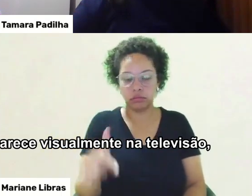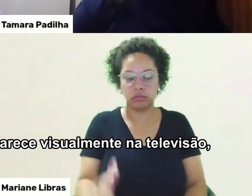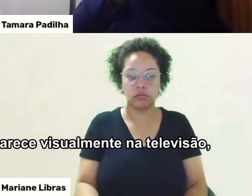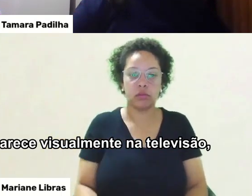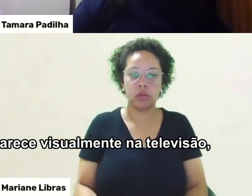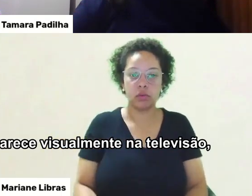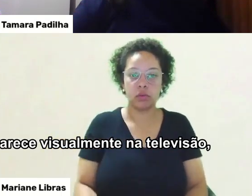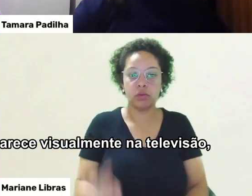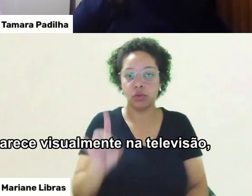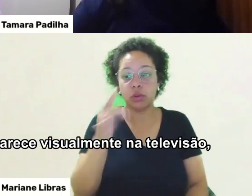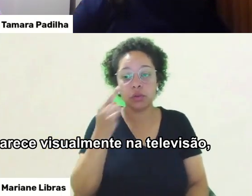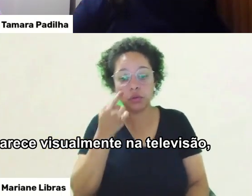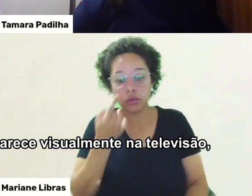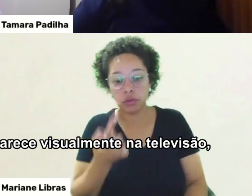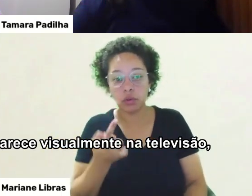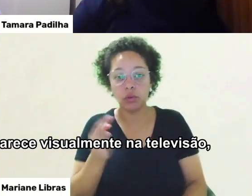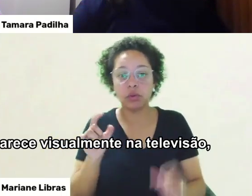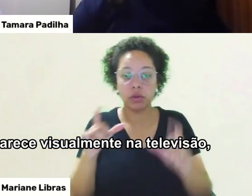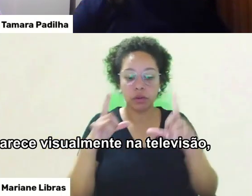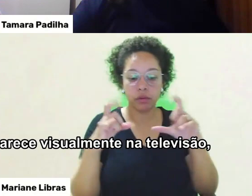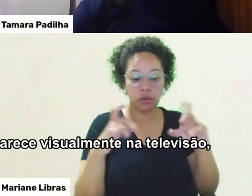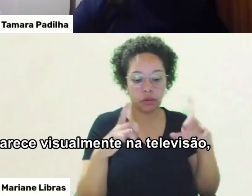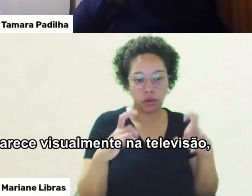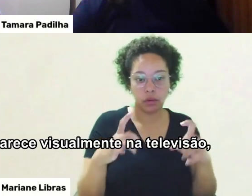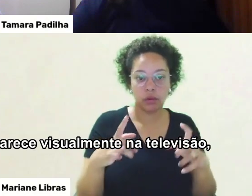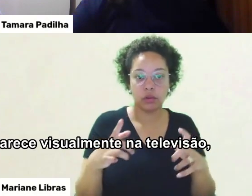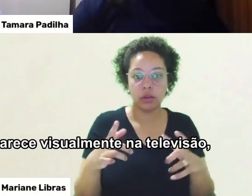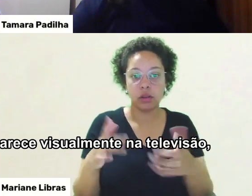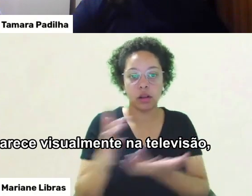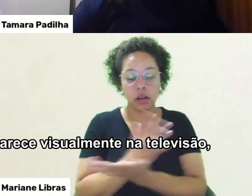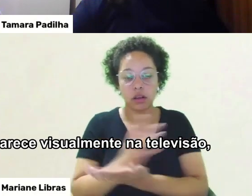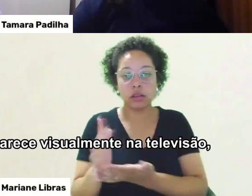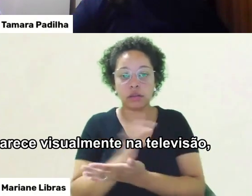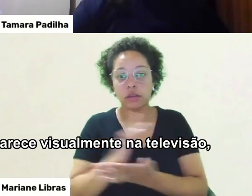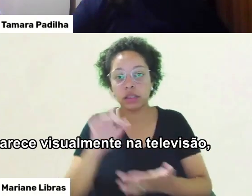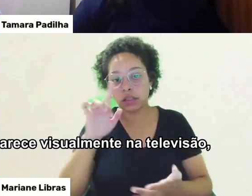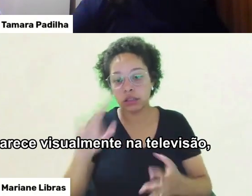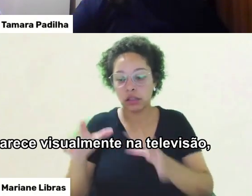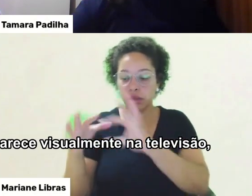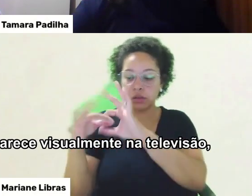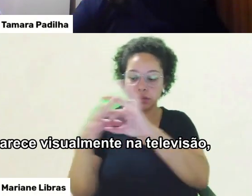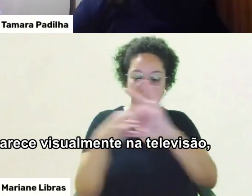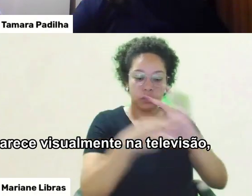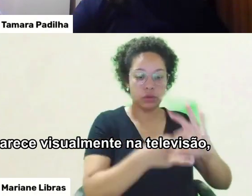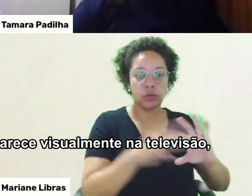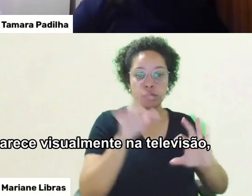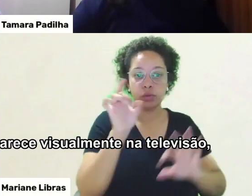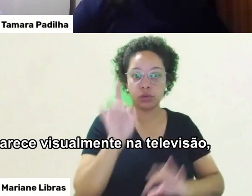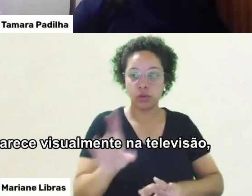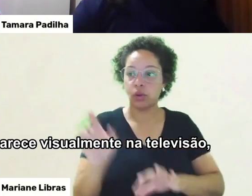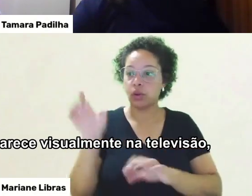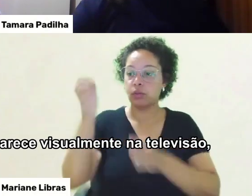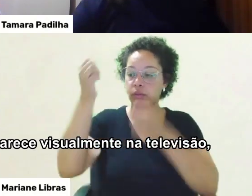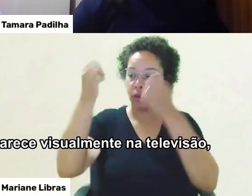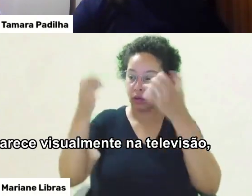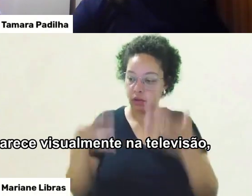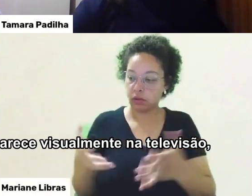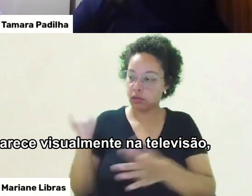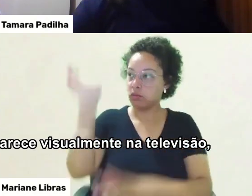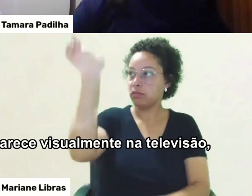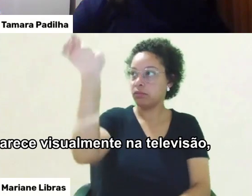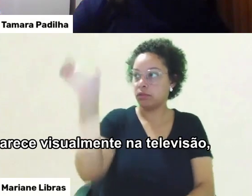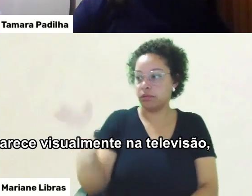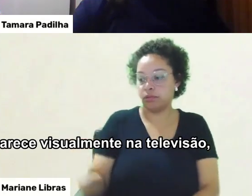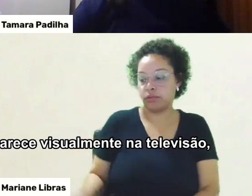quê? Talvez o contexto dessa imagem seja sobre o ator, né? Seja ali essa imagem mostrando o ator numa sessão